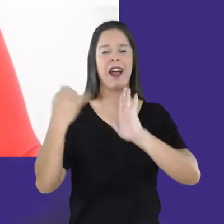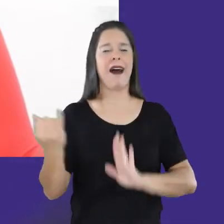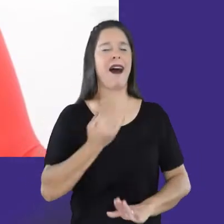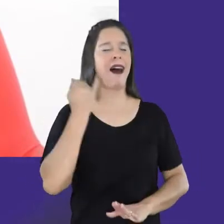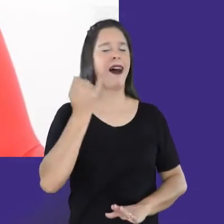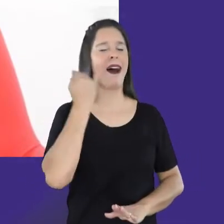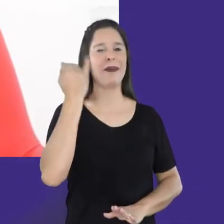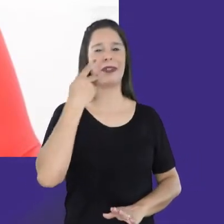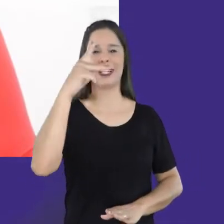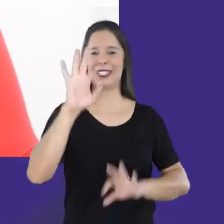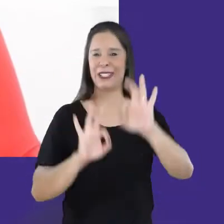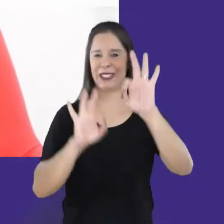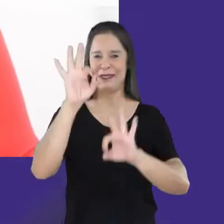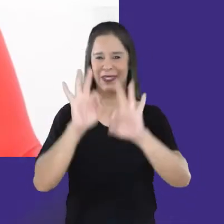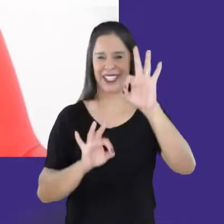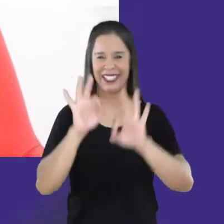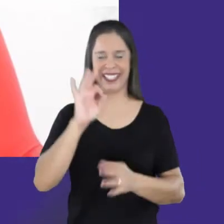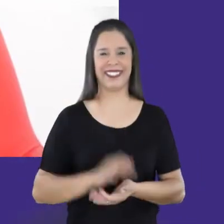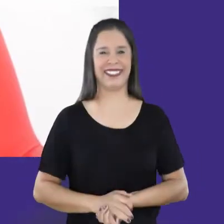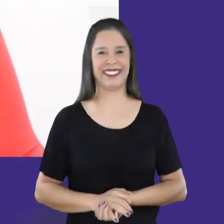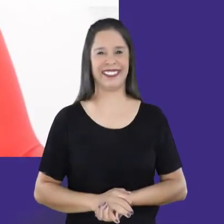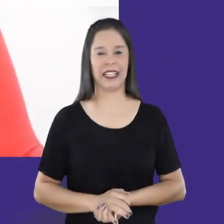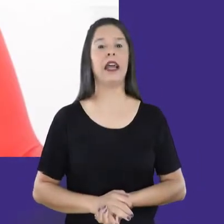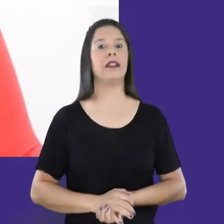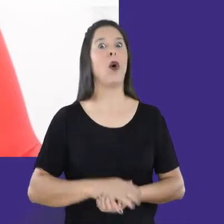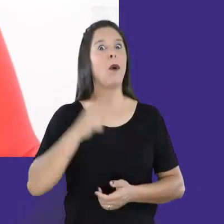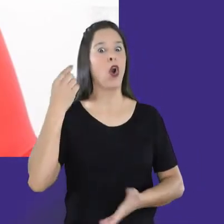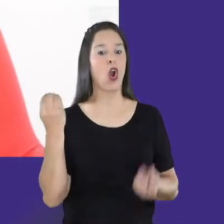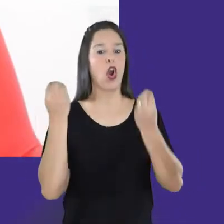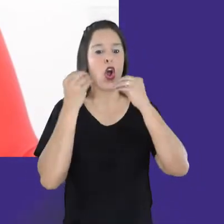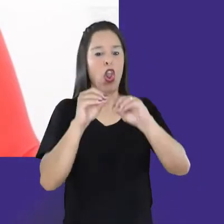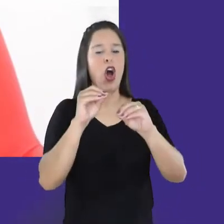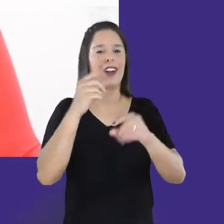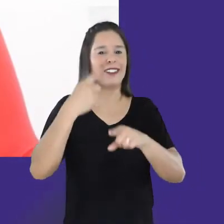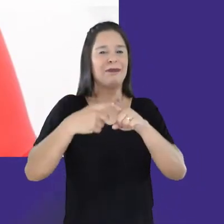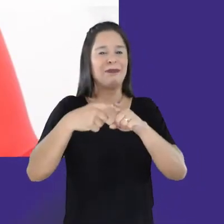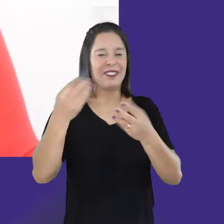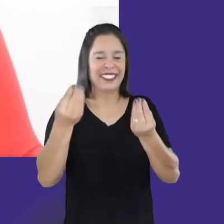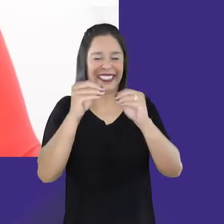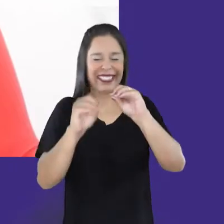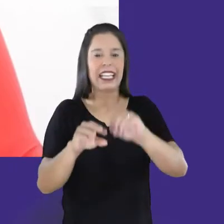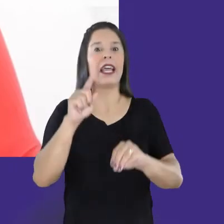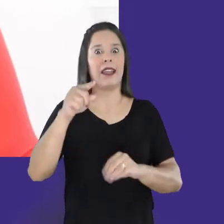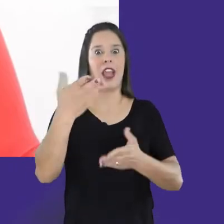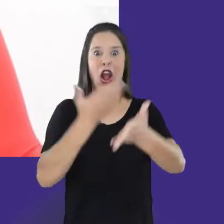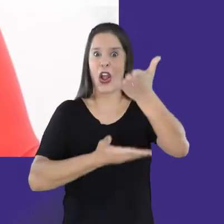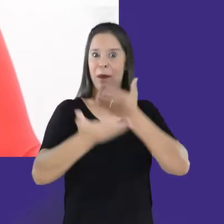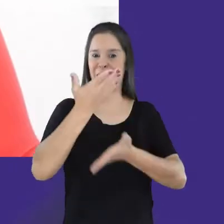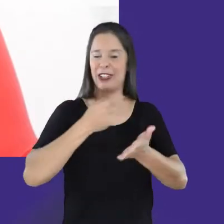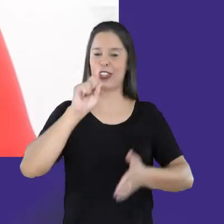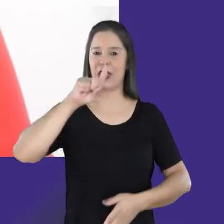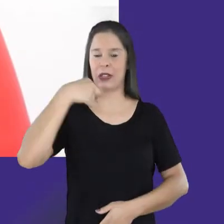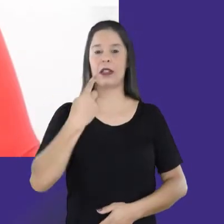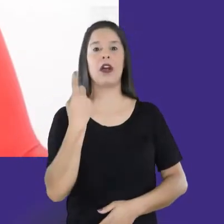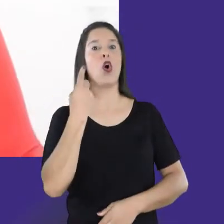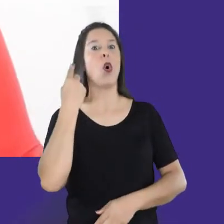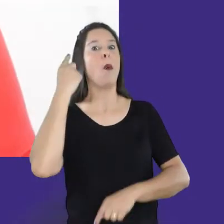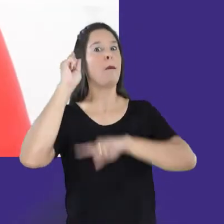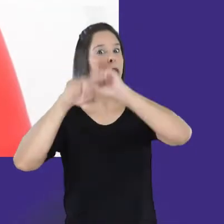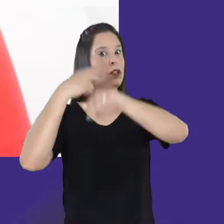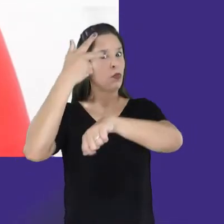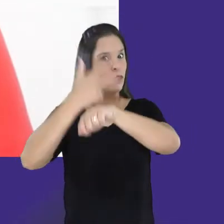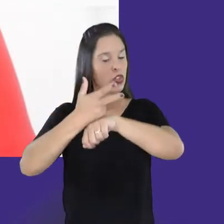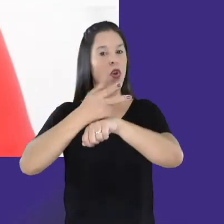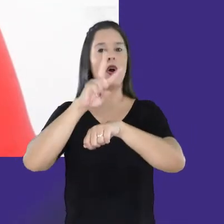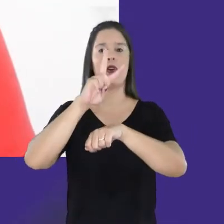assim, nosso objetivo é deixar o avaliador numa sinuca de bico. Deixar que ele ou ela fique sem alternativas,